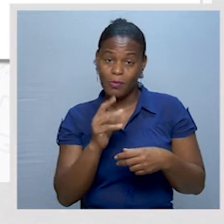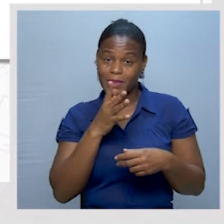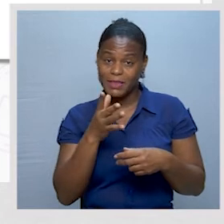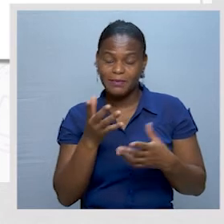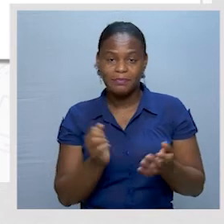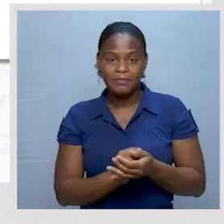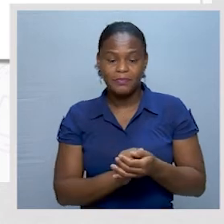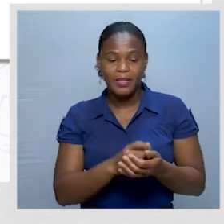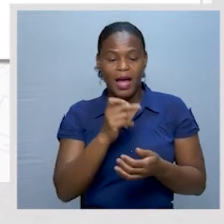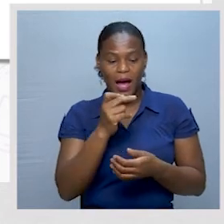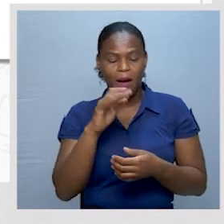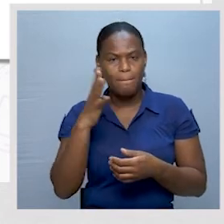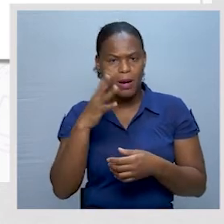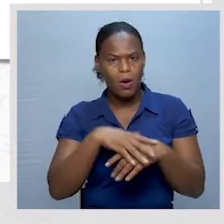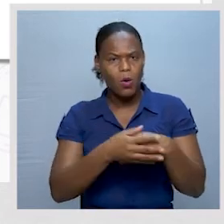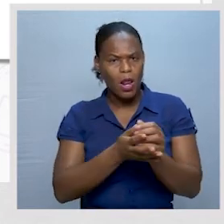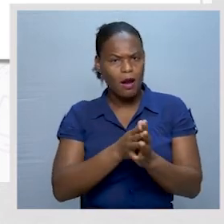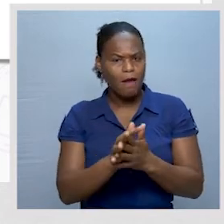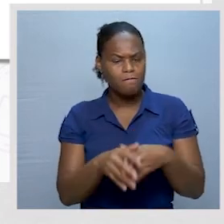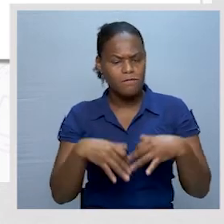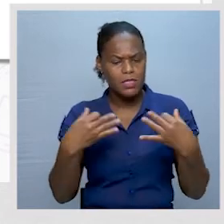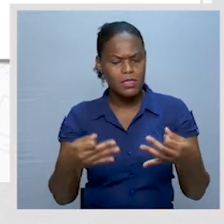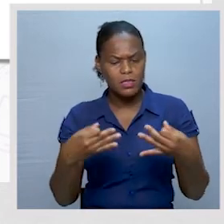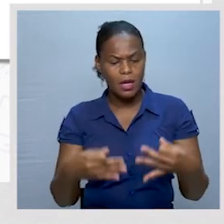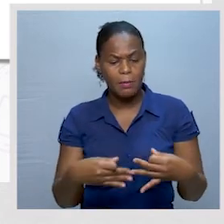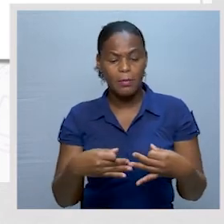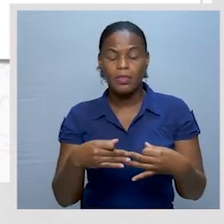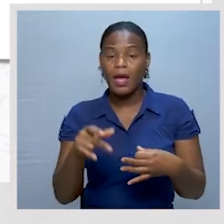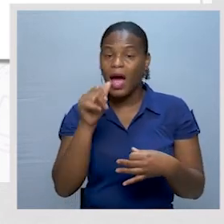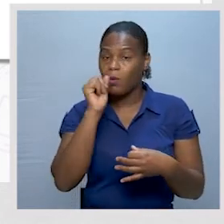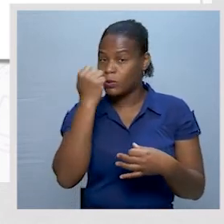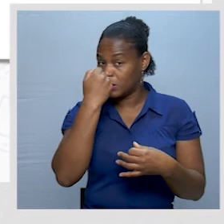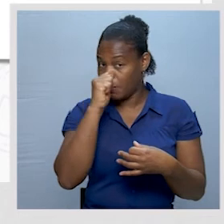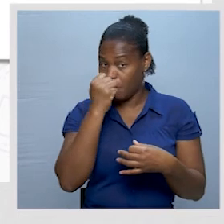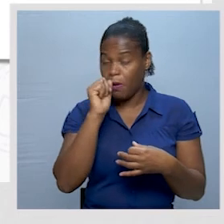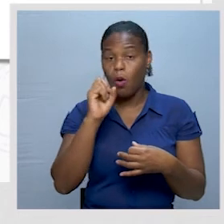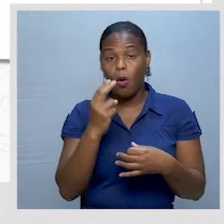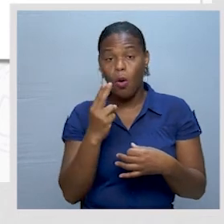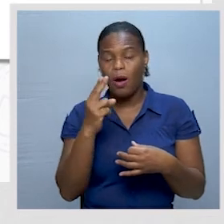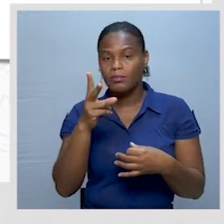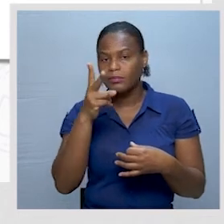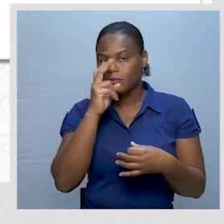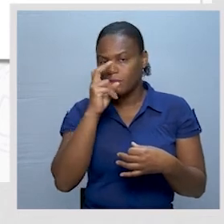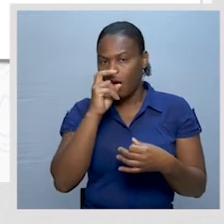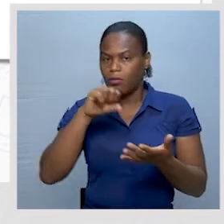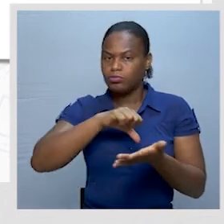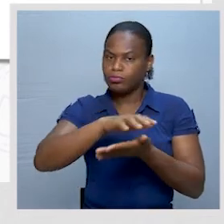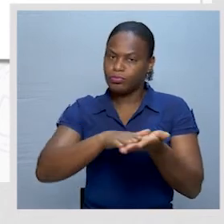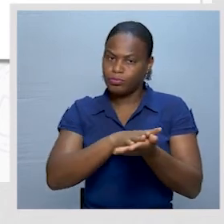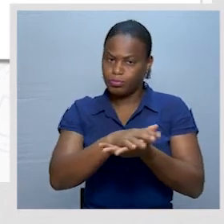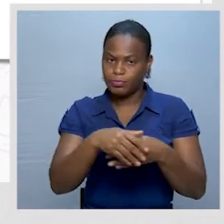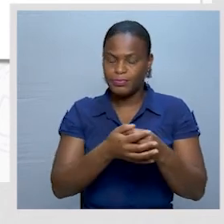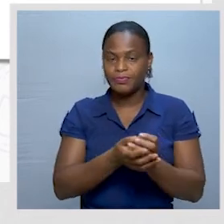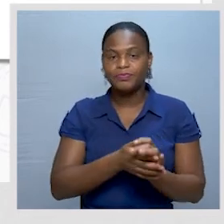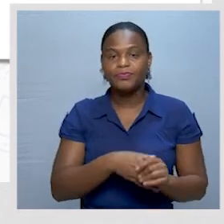frases. A linha A, lave frequentemente as mãos, utilize água e sabão ou uma solução à base de